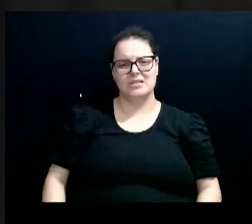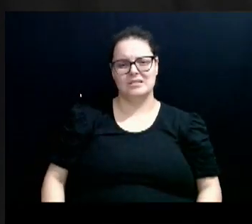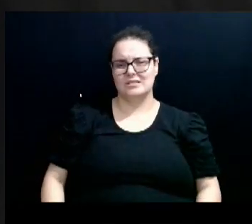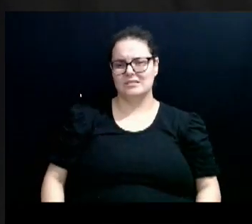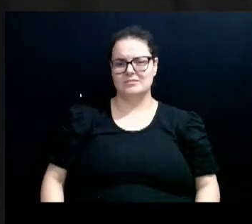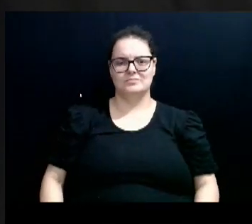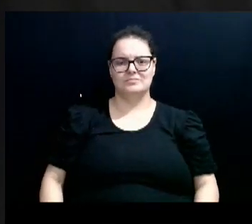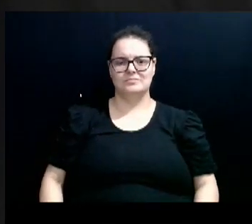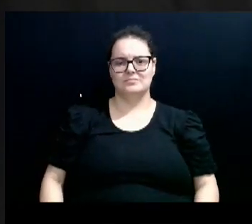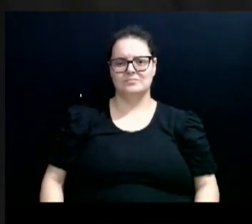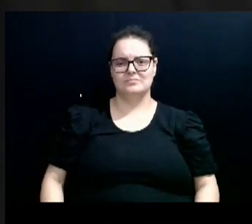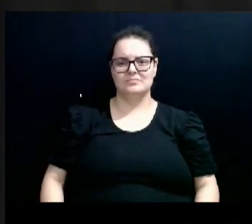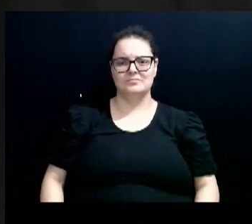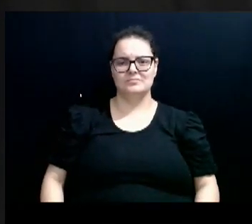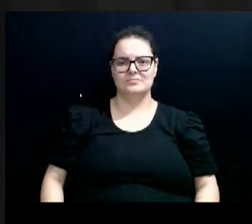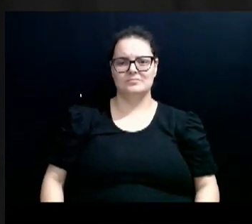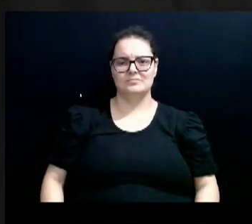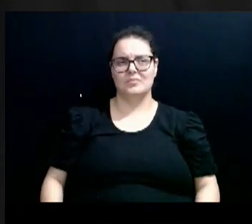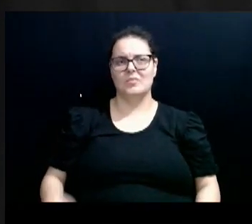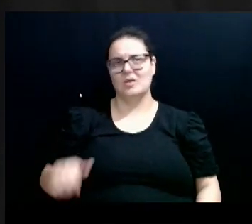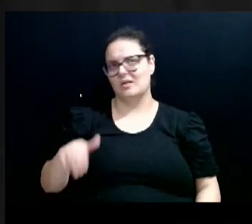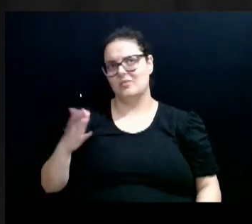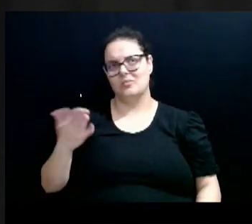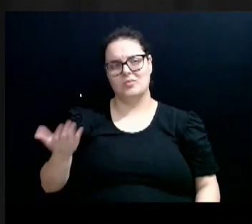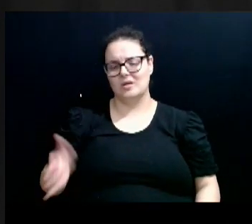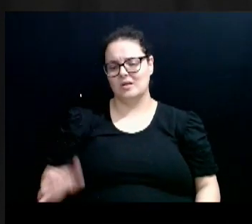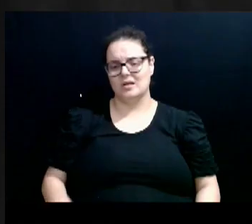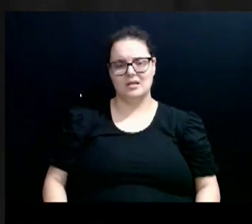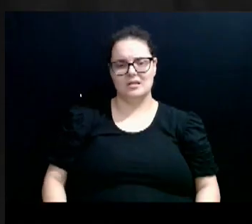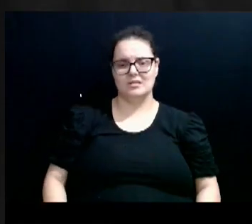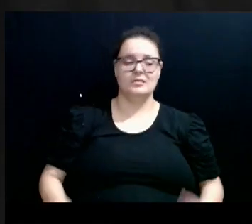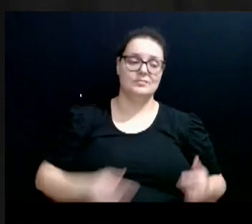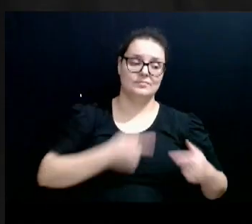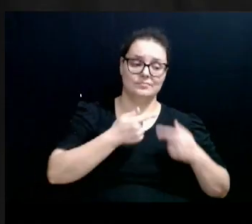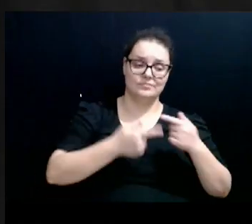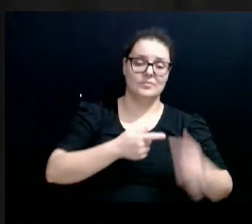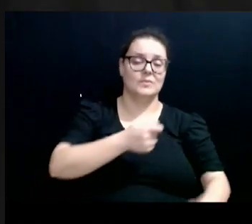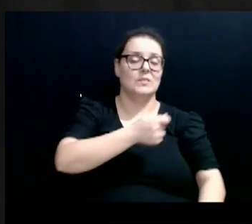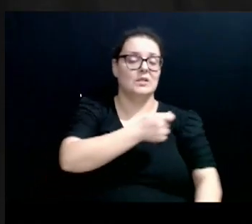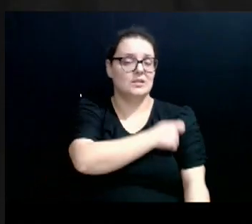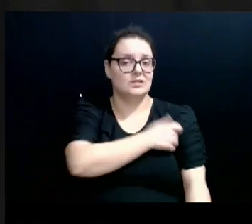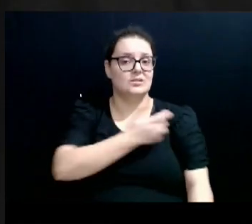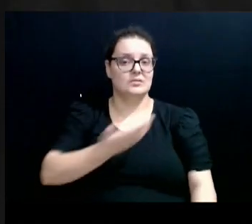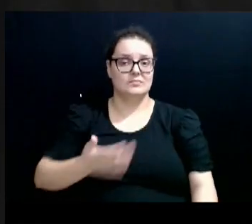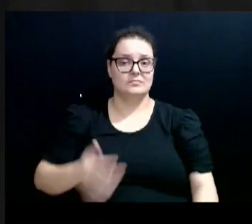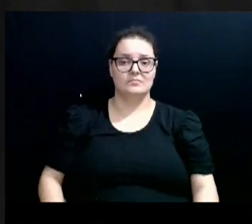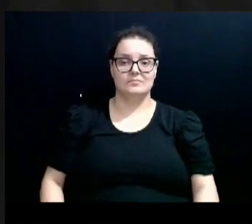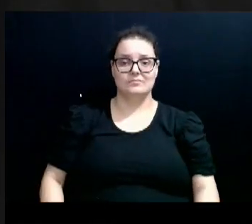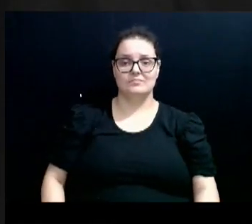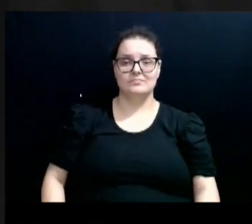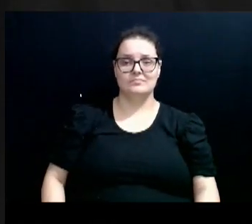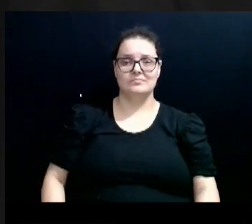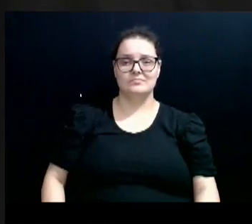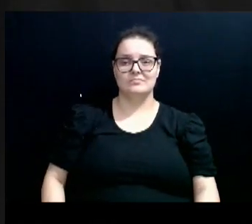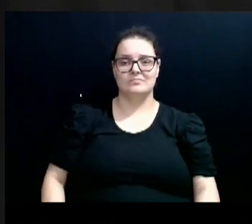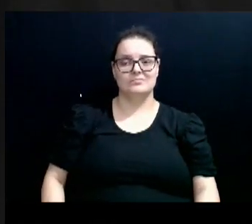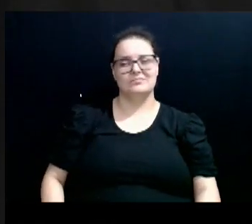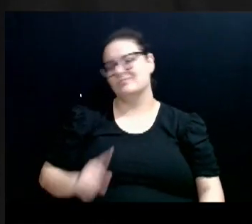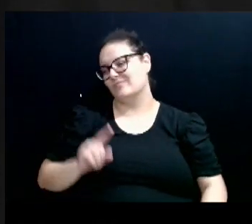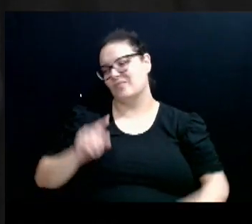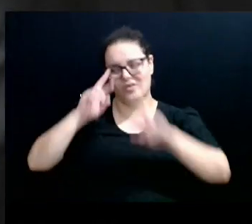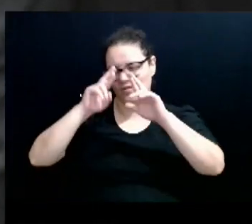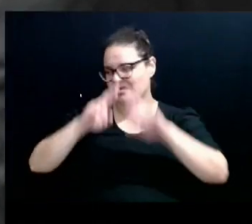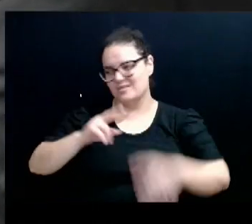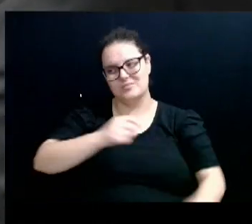ainda mais com essa geração de alunos que não respeitam mais a autoridade, né?